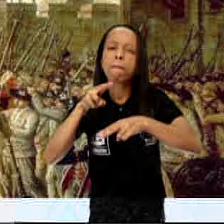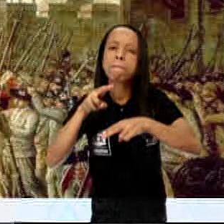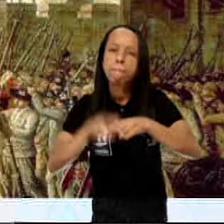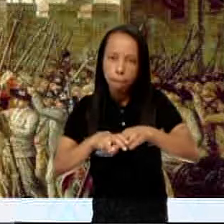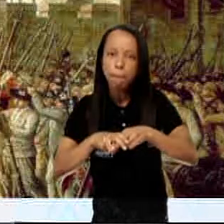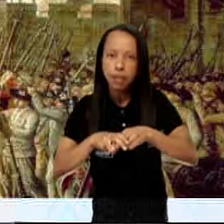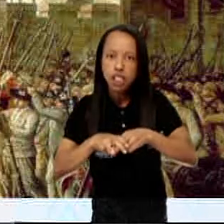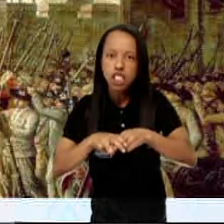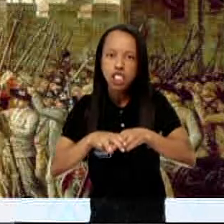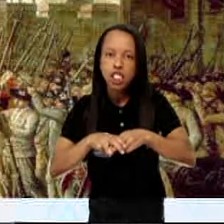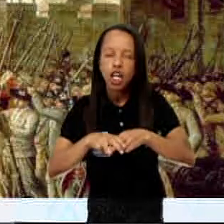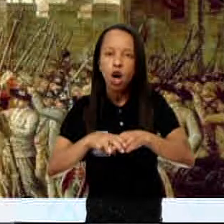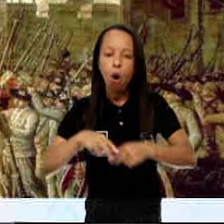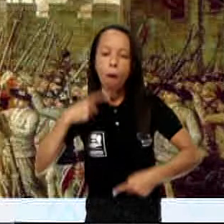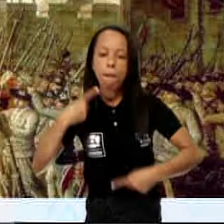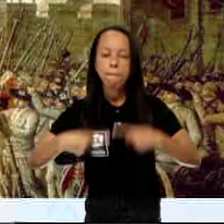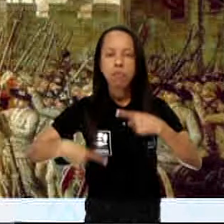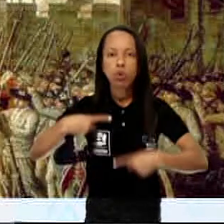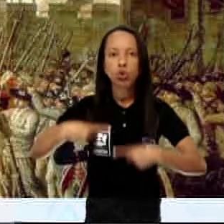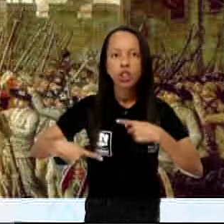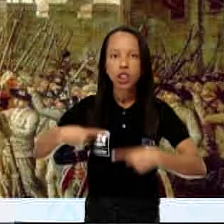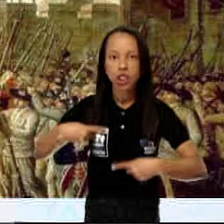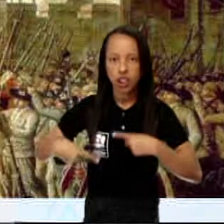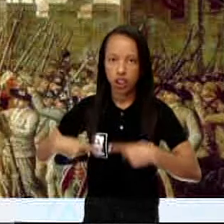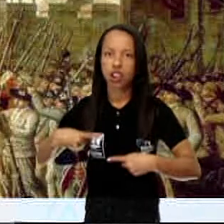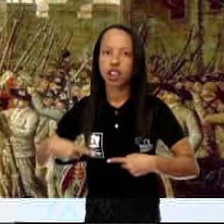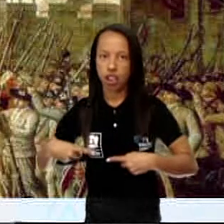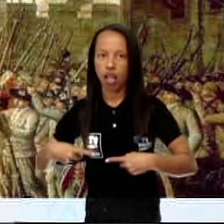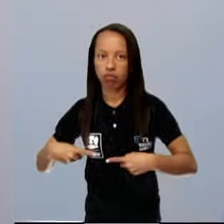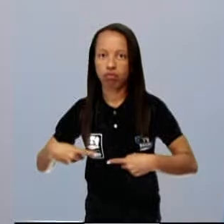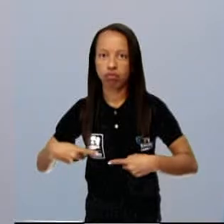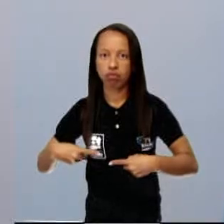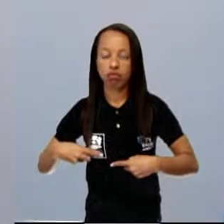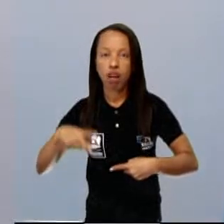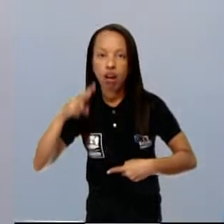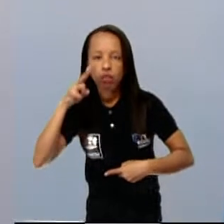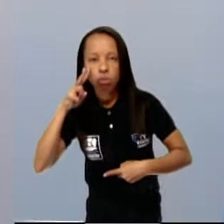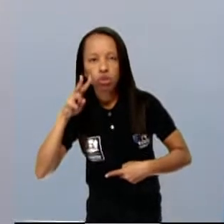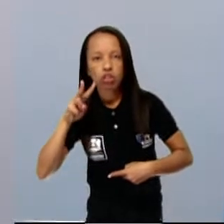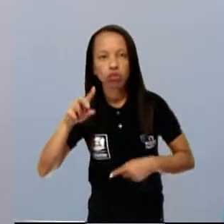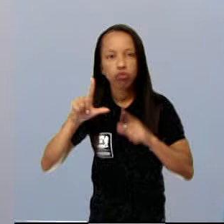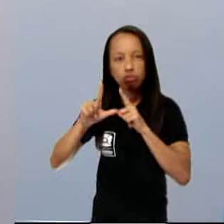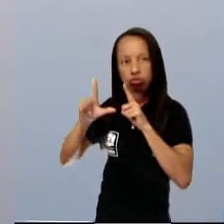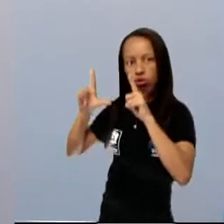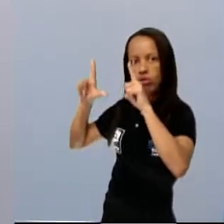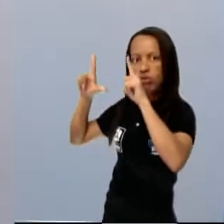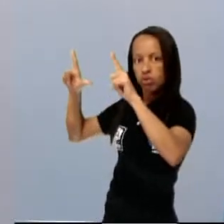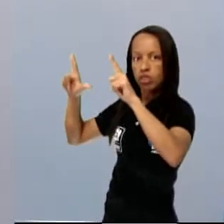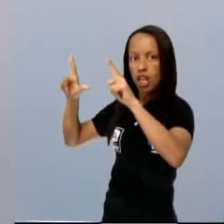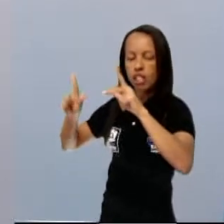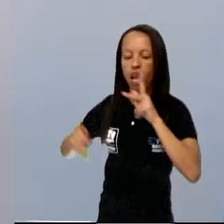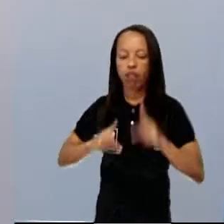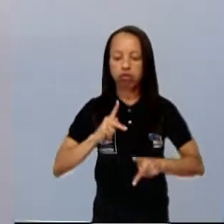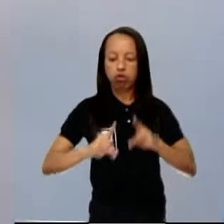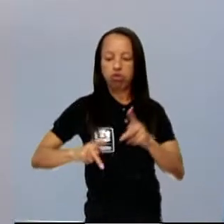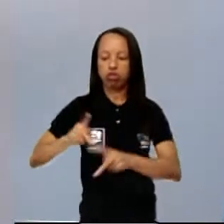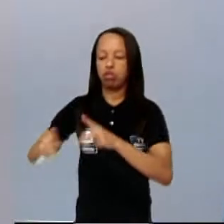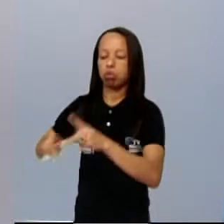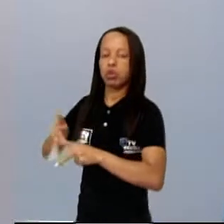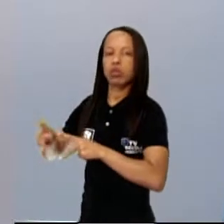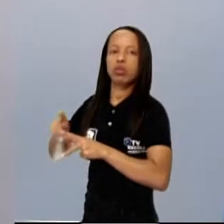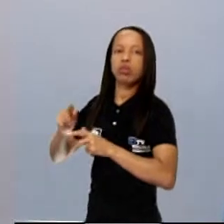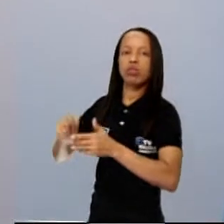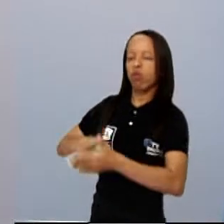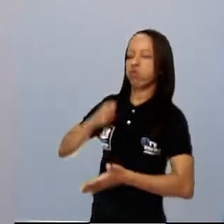amigo, você vai ser preso ali. Então o povão que está aqui, ó, vocês veem aí na parte de baixo do slide, o povão aqui, tu quer saber não, vamos embora,